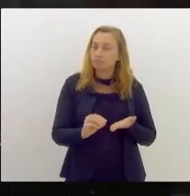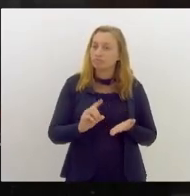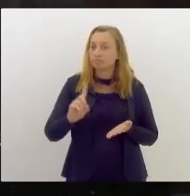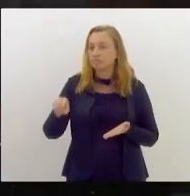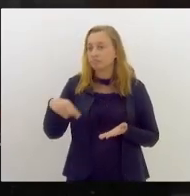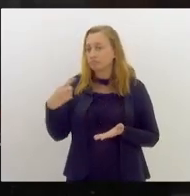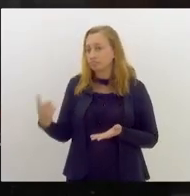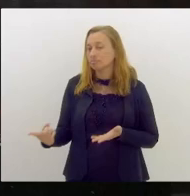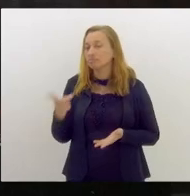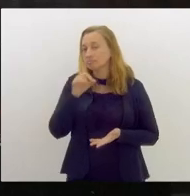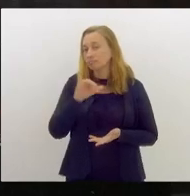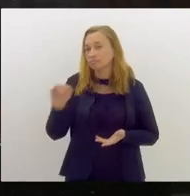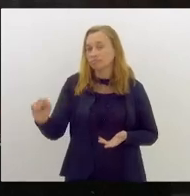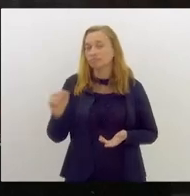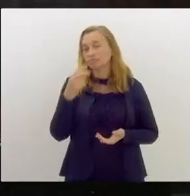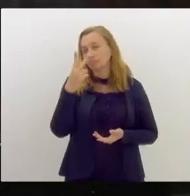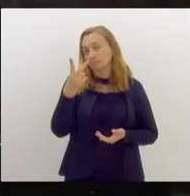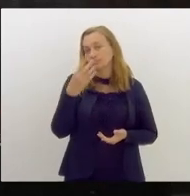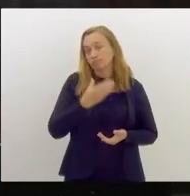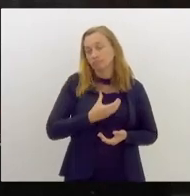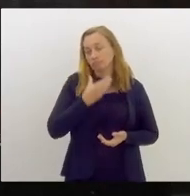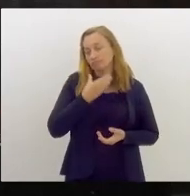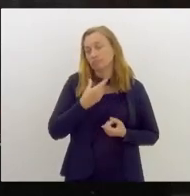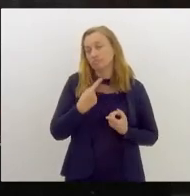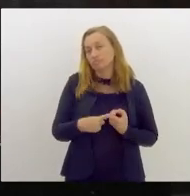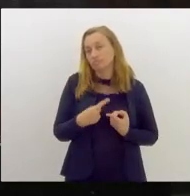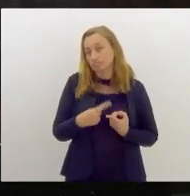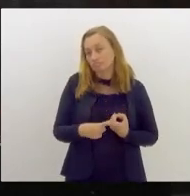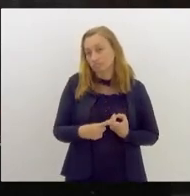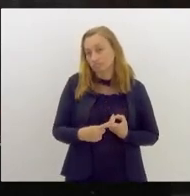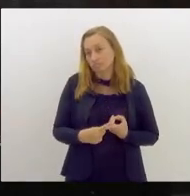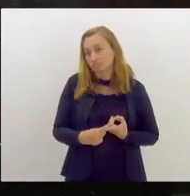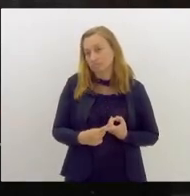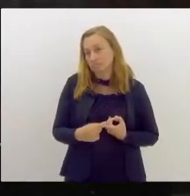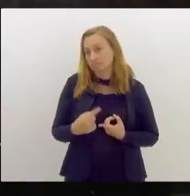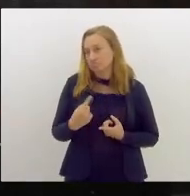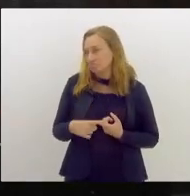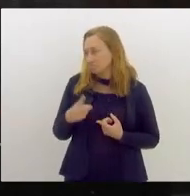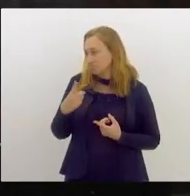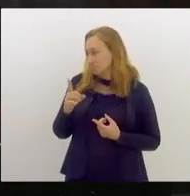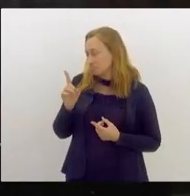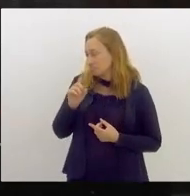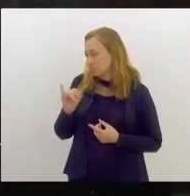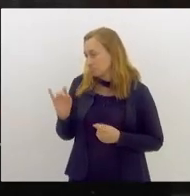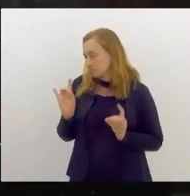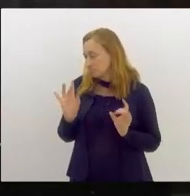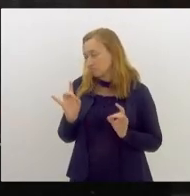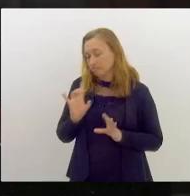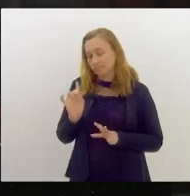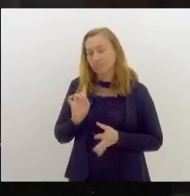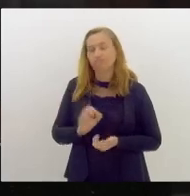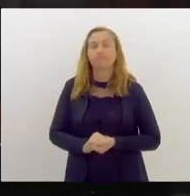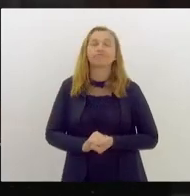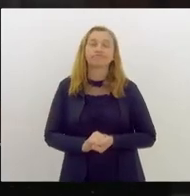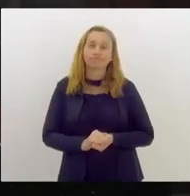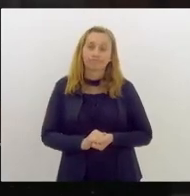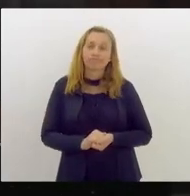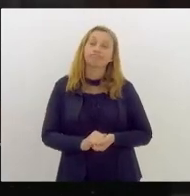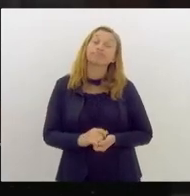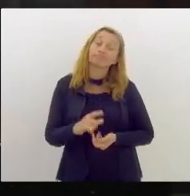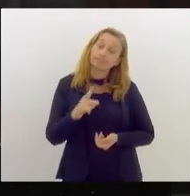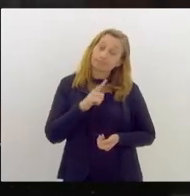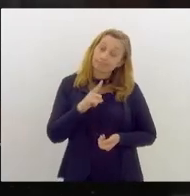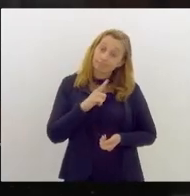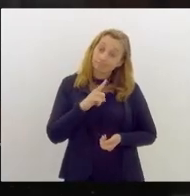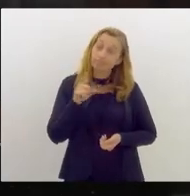do dia 2 de Dezembro porque dois de dezembro não é porque uma data cabalística não é porque esperar